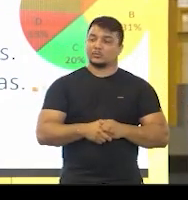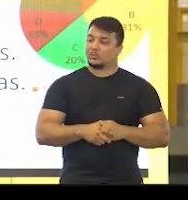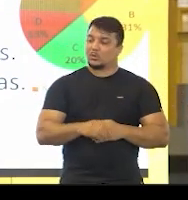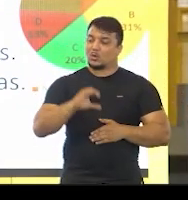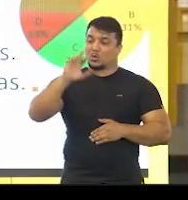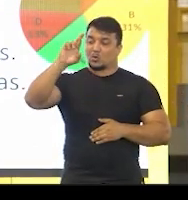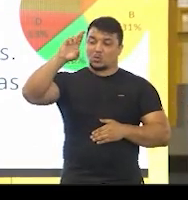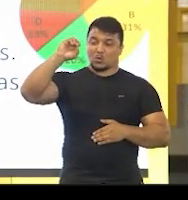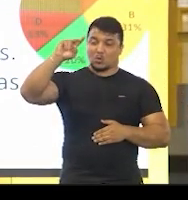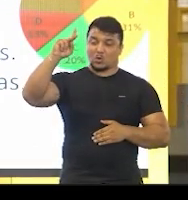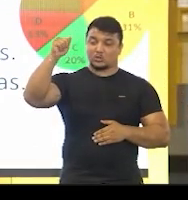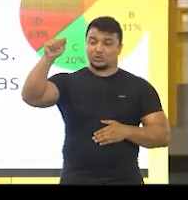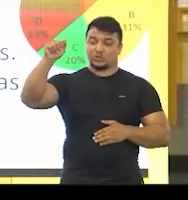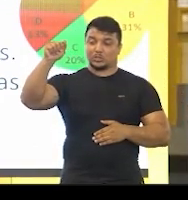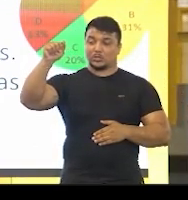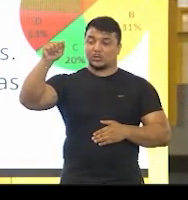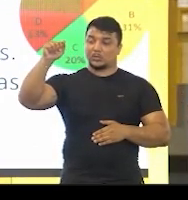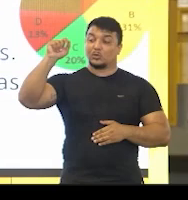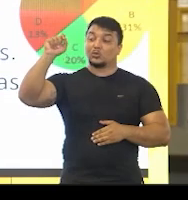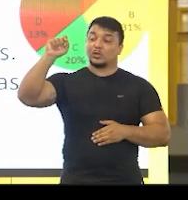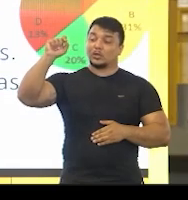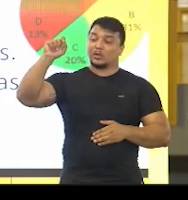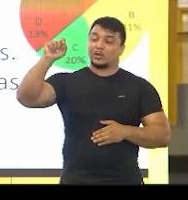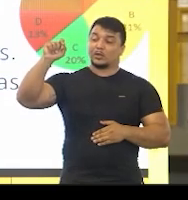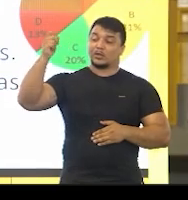quê? Rocha